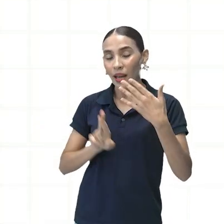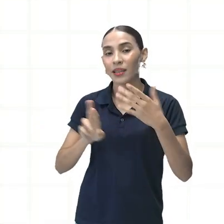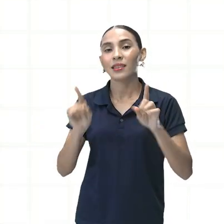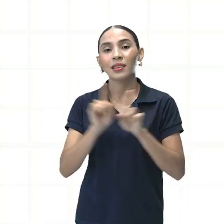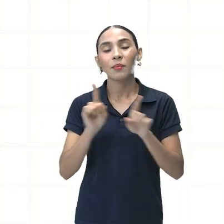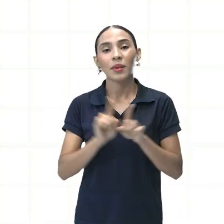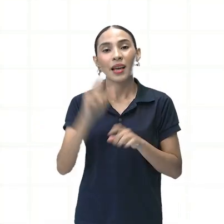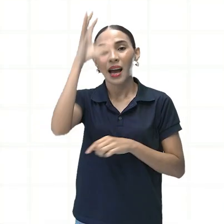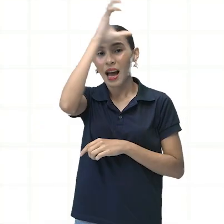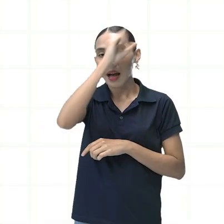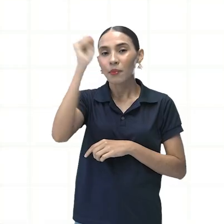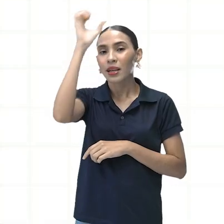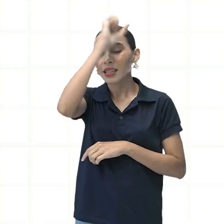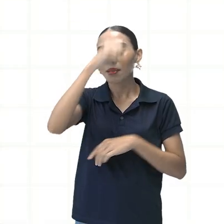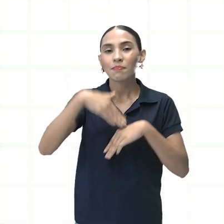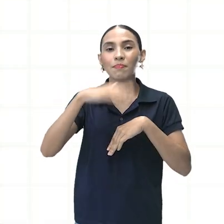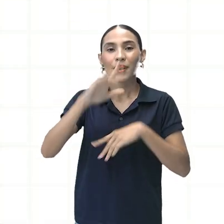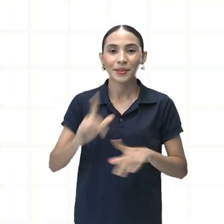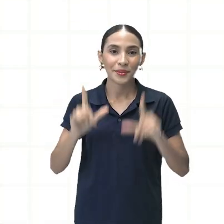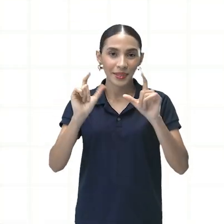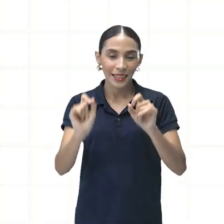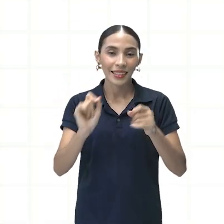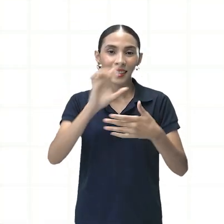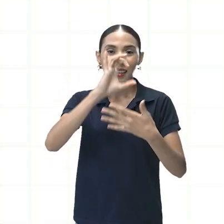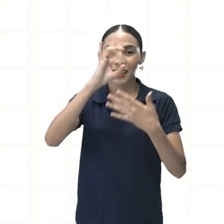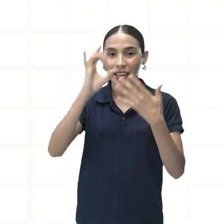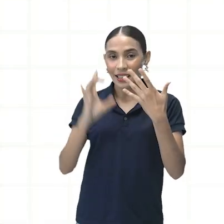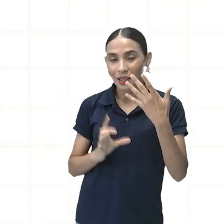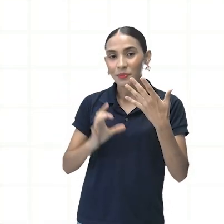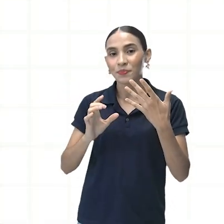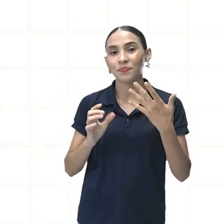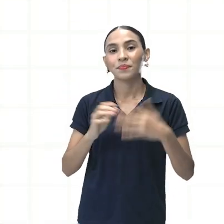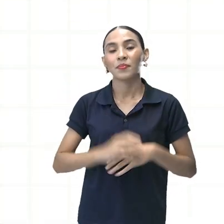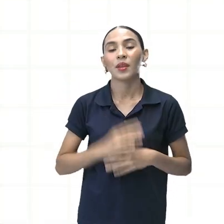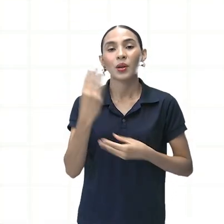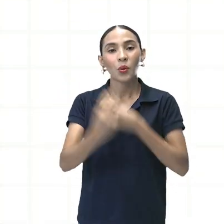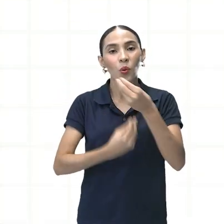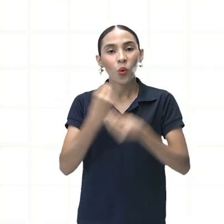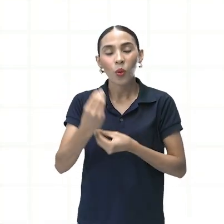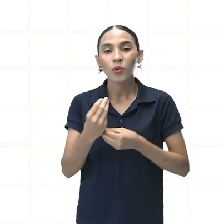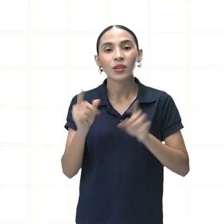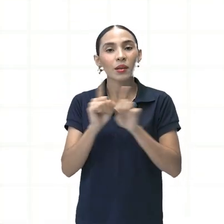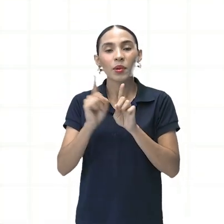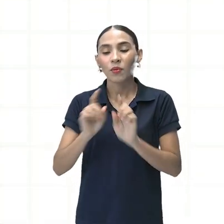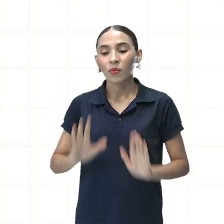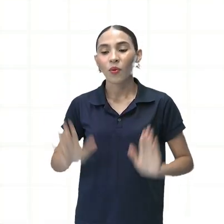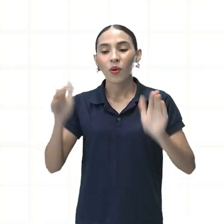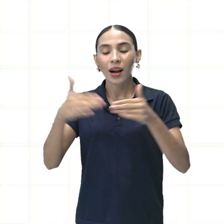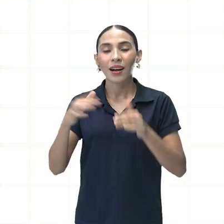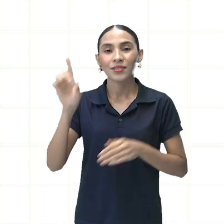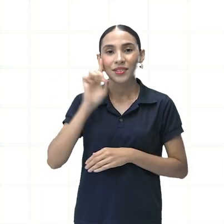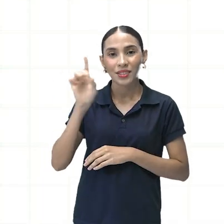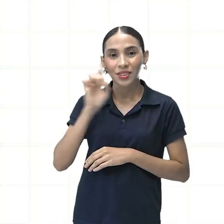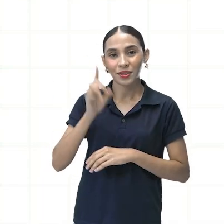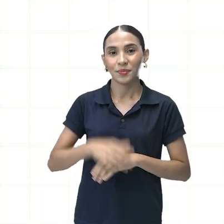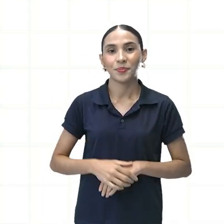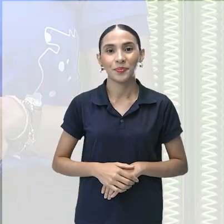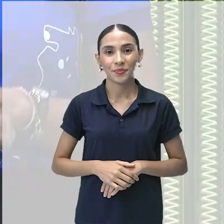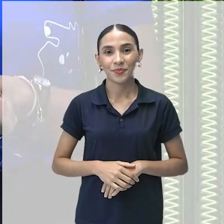nós vamos aprender um pouco mais sobre cada um deles e como trabalhá-los no nosso dia a